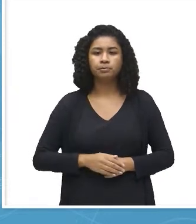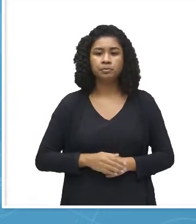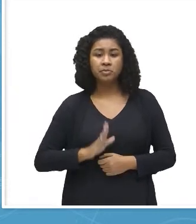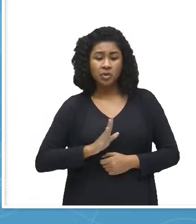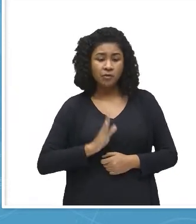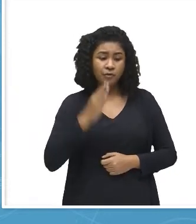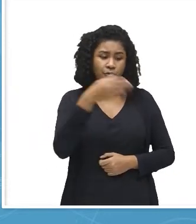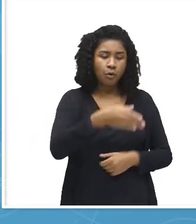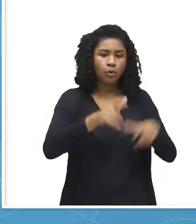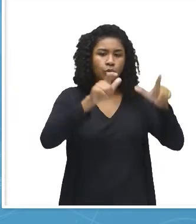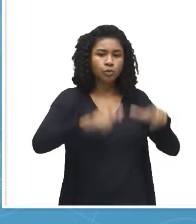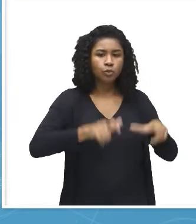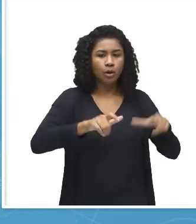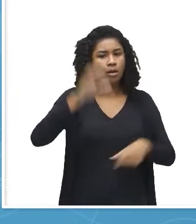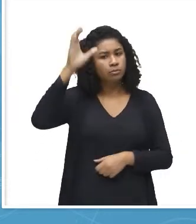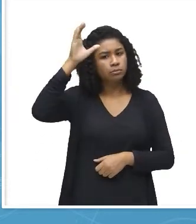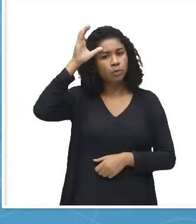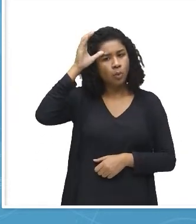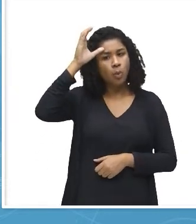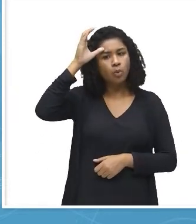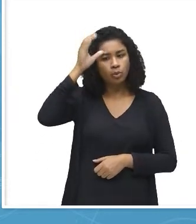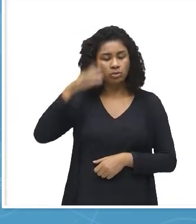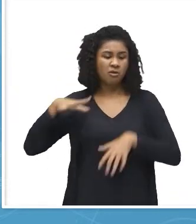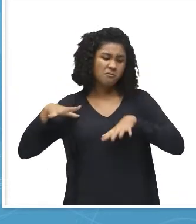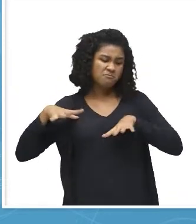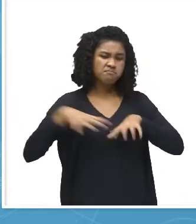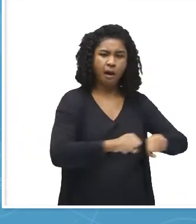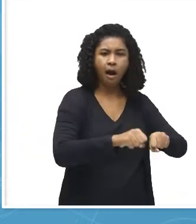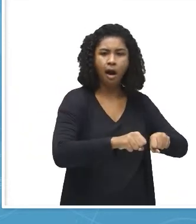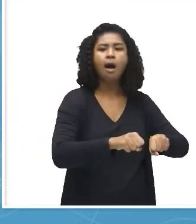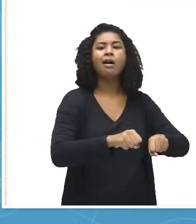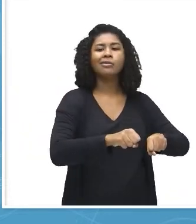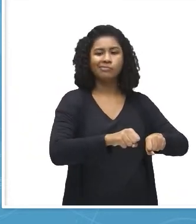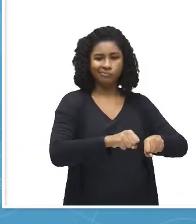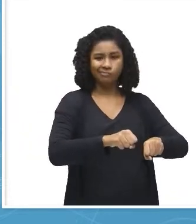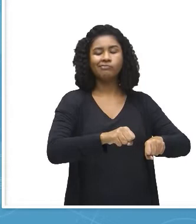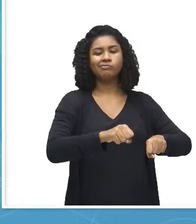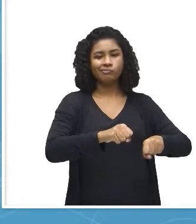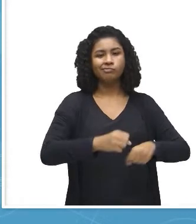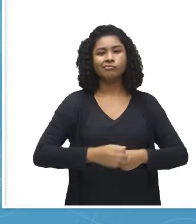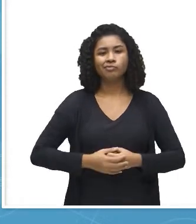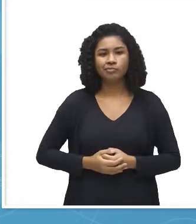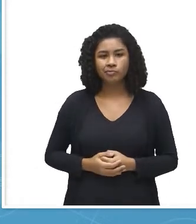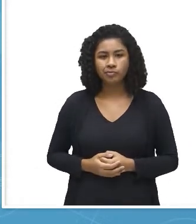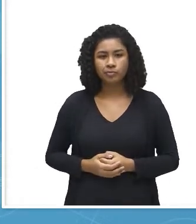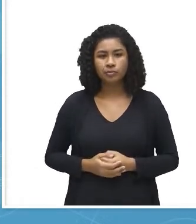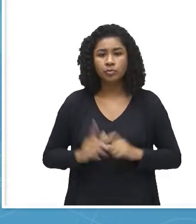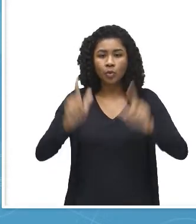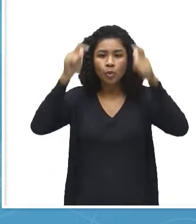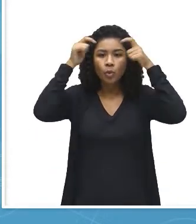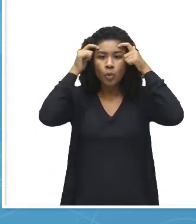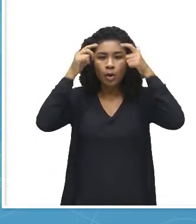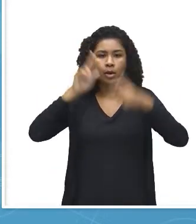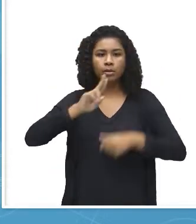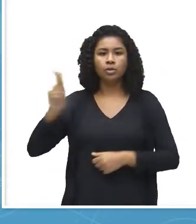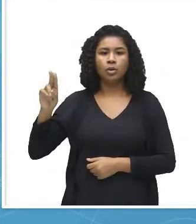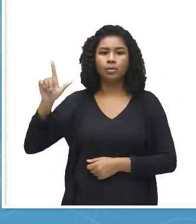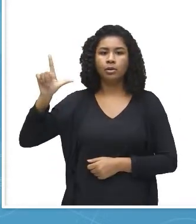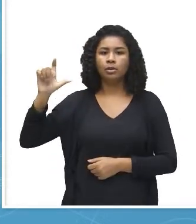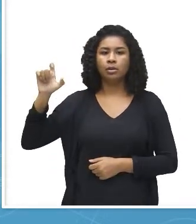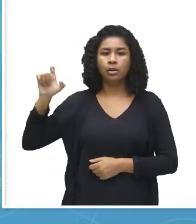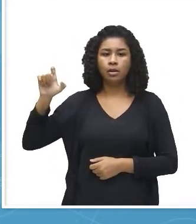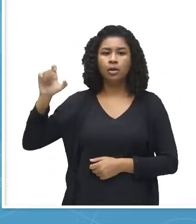Congo. Em 1884, usando força e diplomacia, o rei Leopoldo II da Bélgica